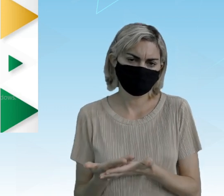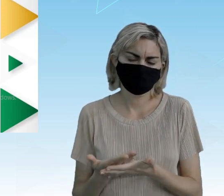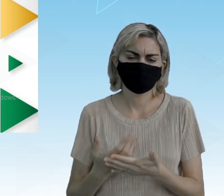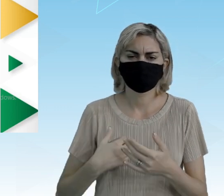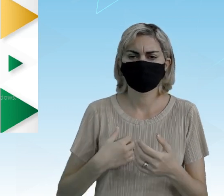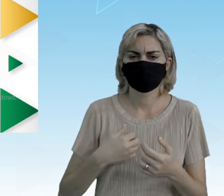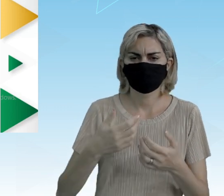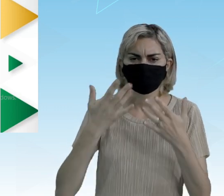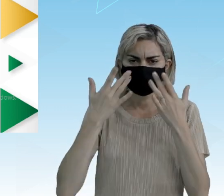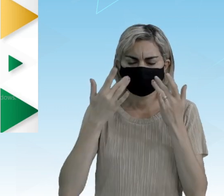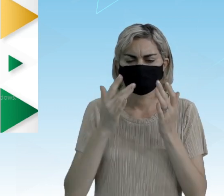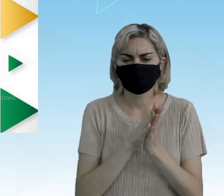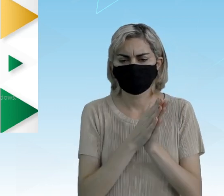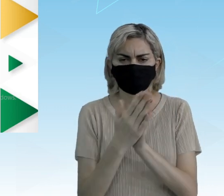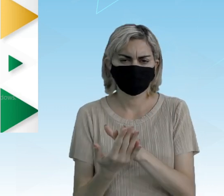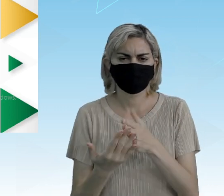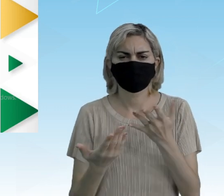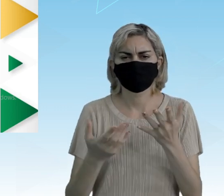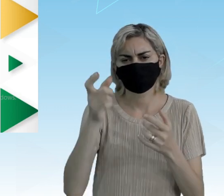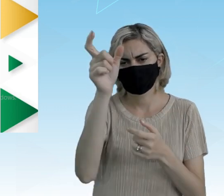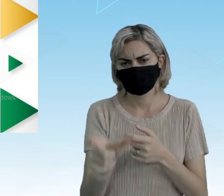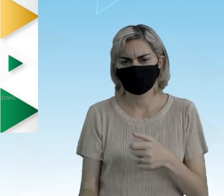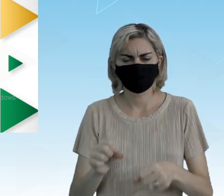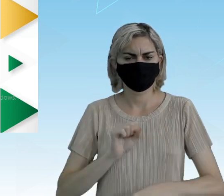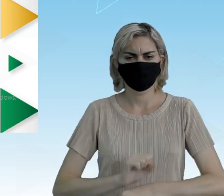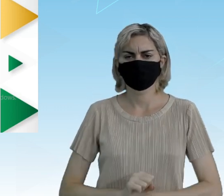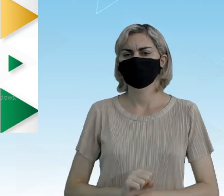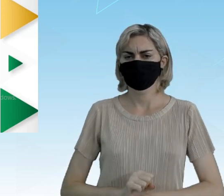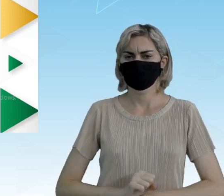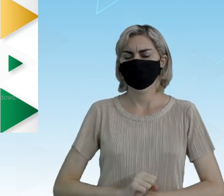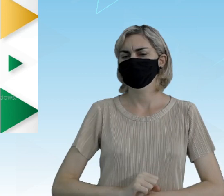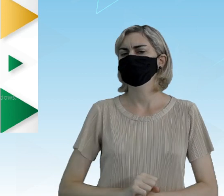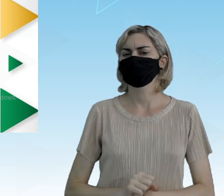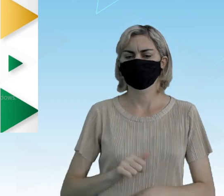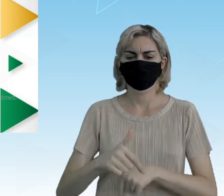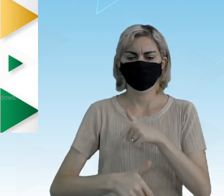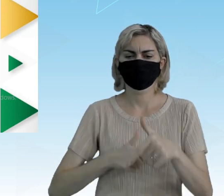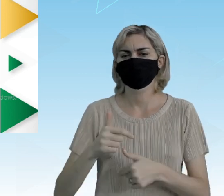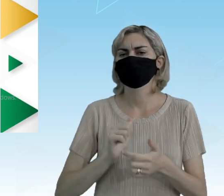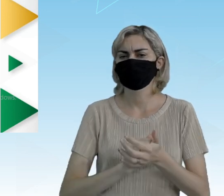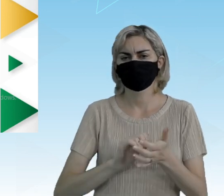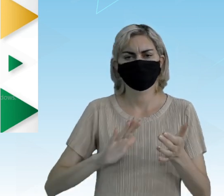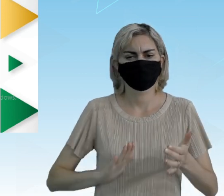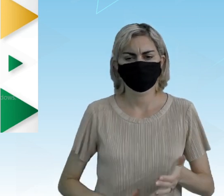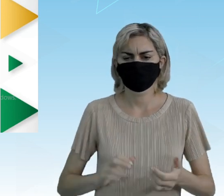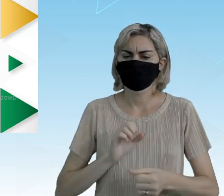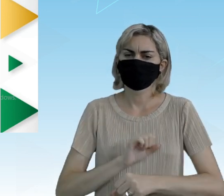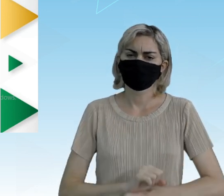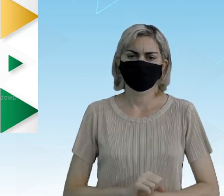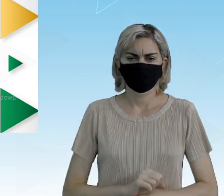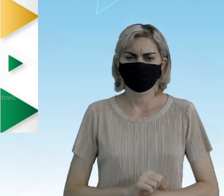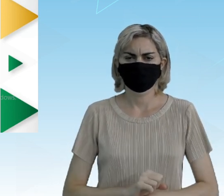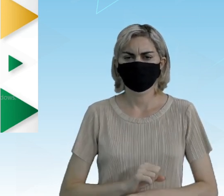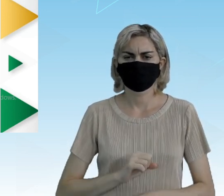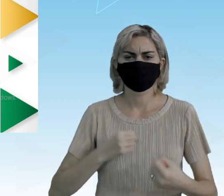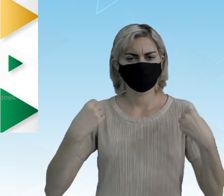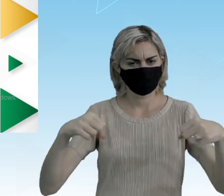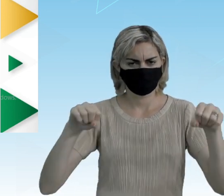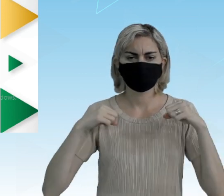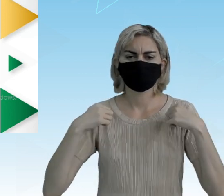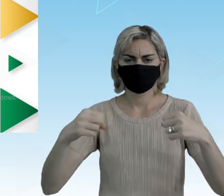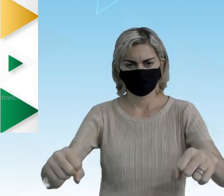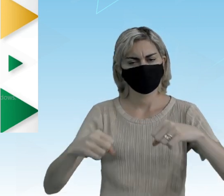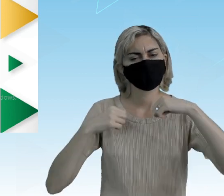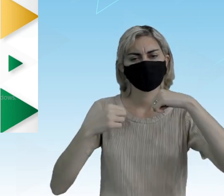A dublagem, a estátua. Estátua geralmente é uma atividade que fazem no teatro para aquecimento, aquela brincadeirinha